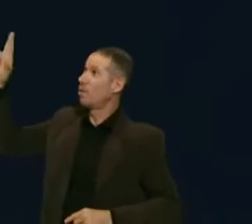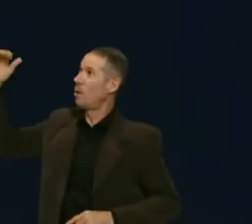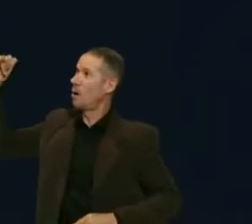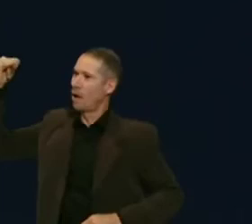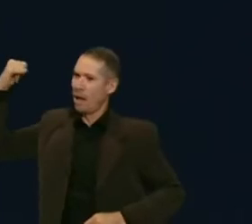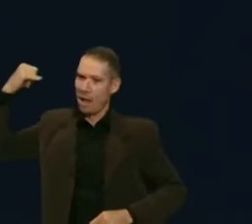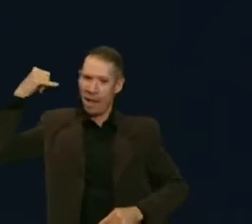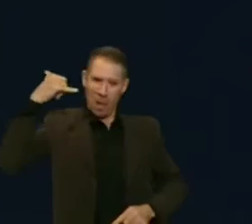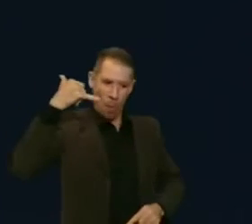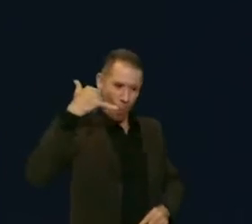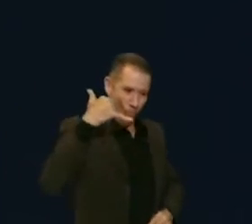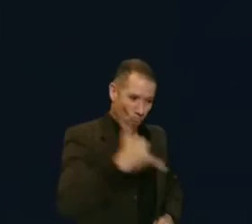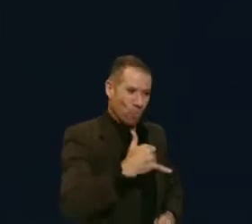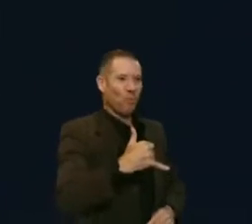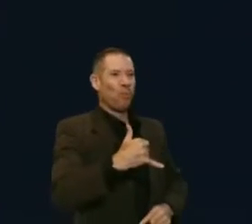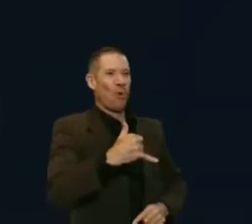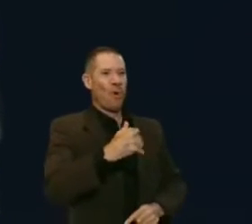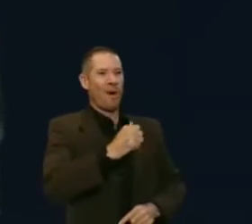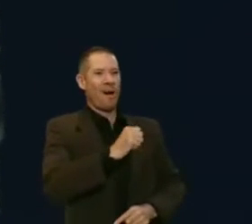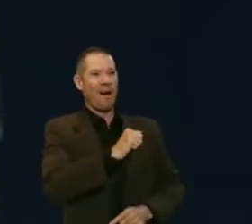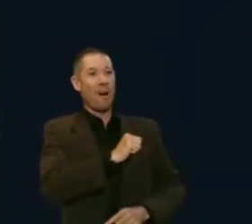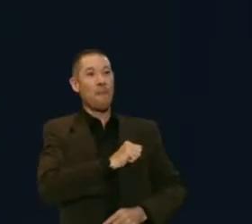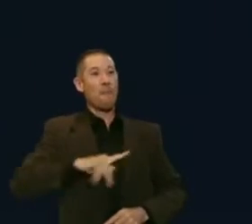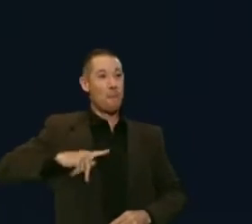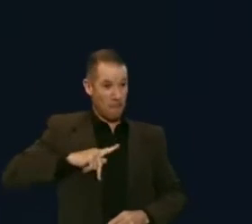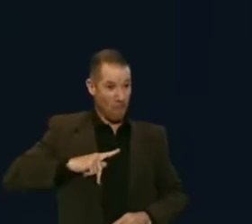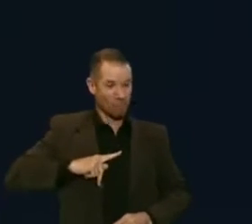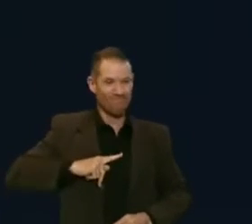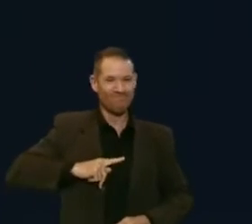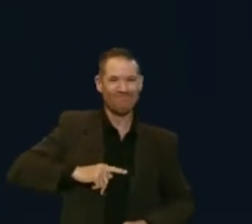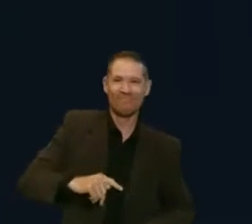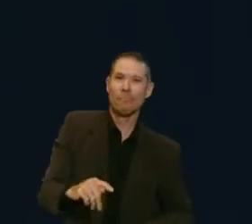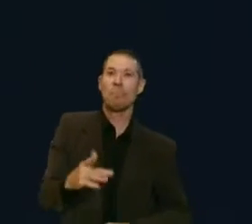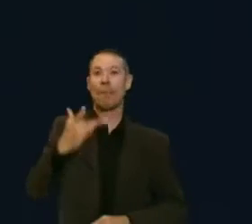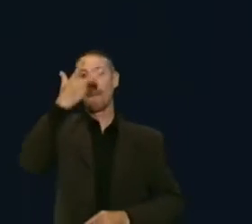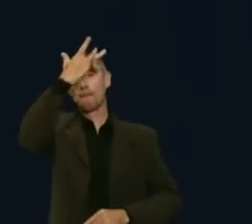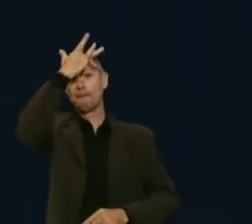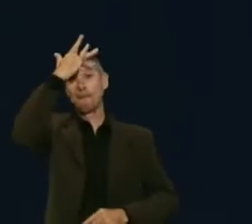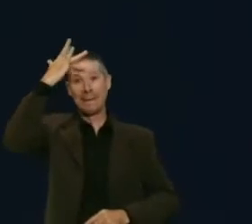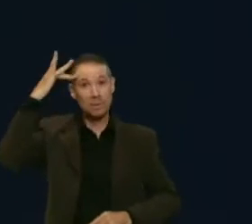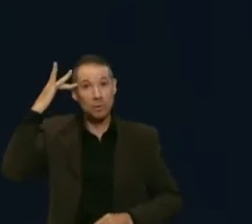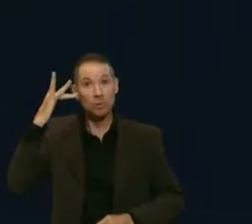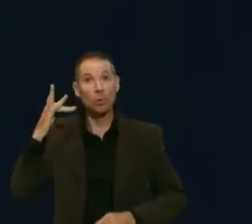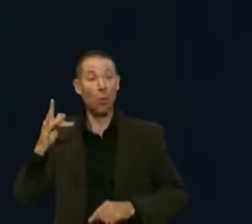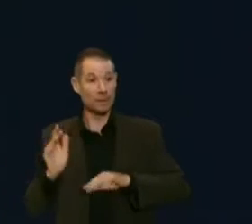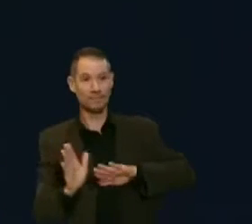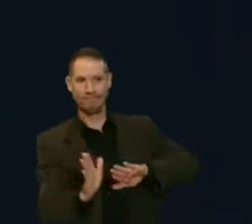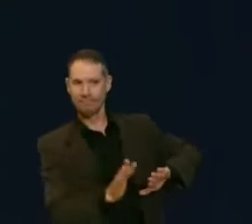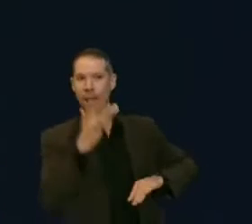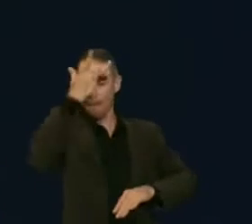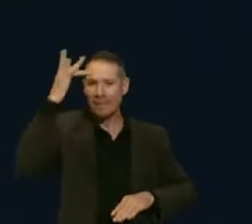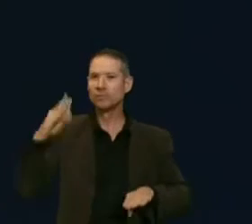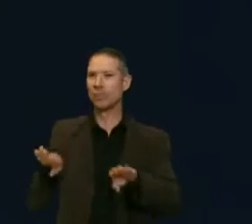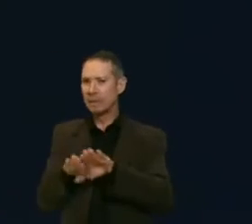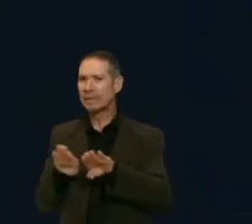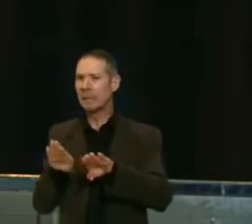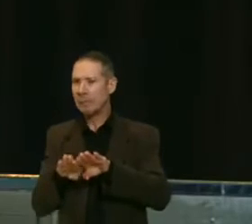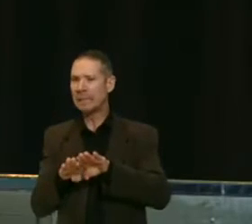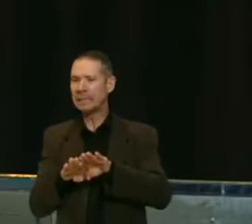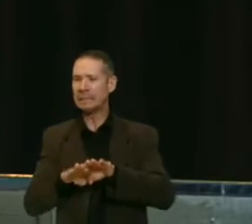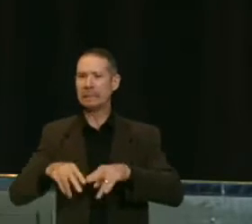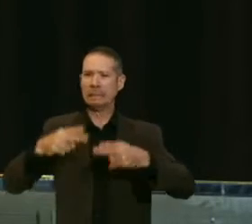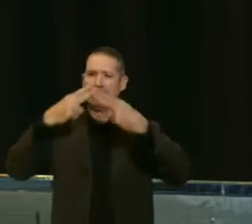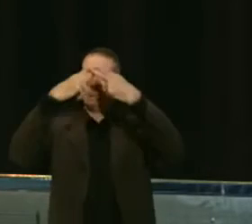toca. E eu creio que existem pessoas que vieram a este lugar e talvez feridas ainda estão